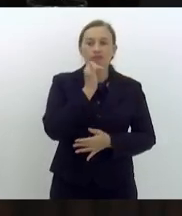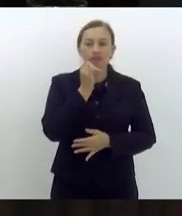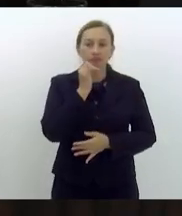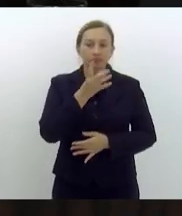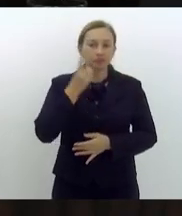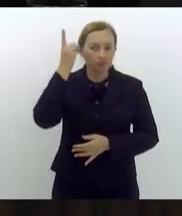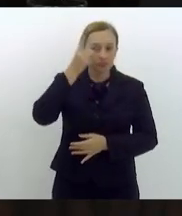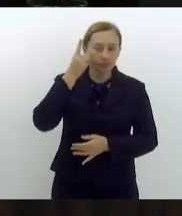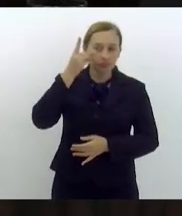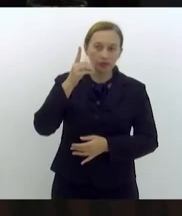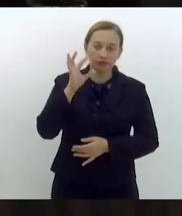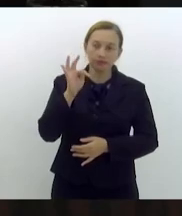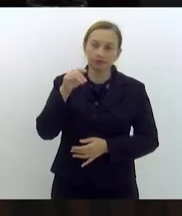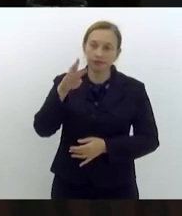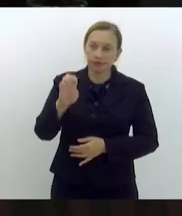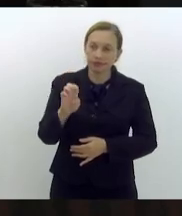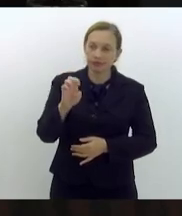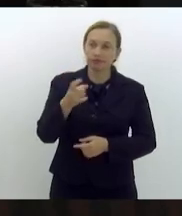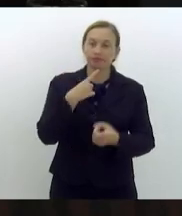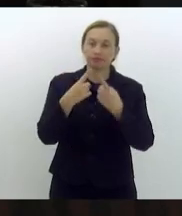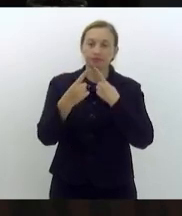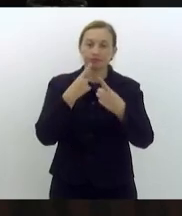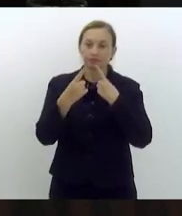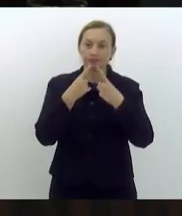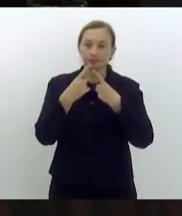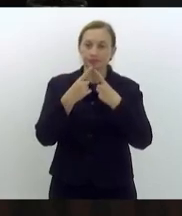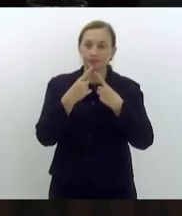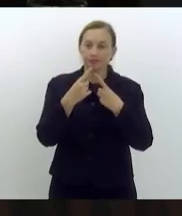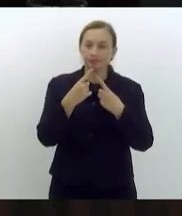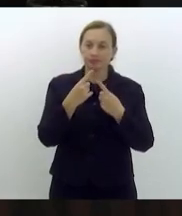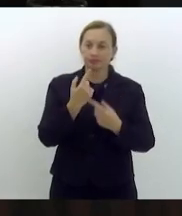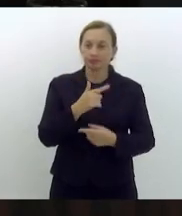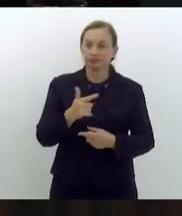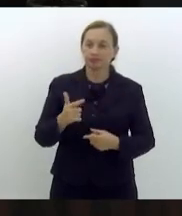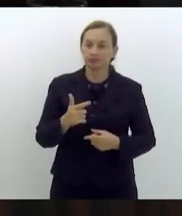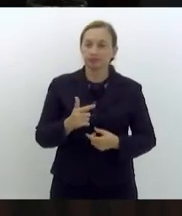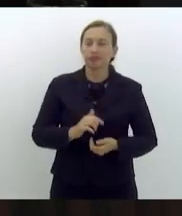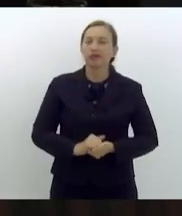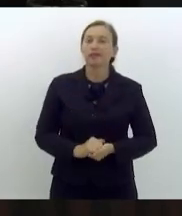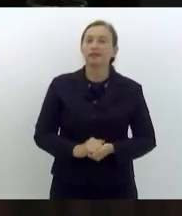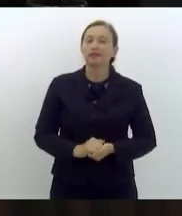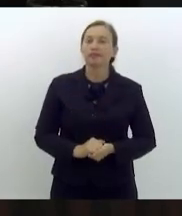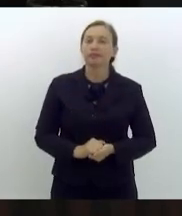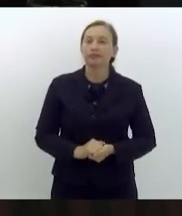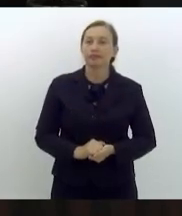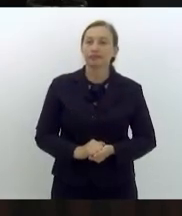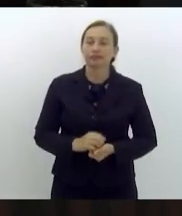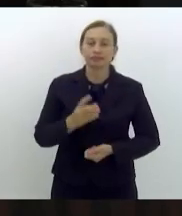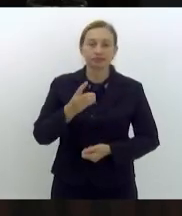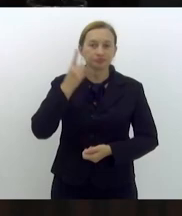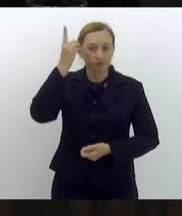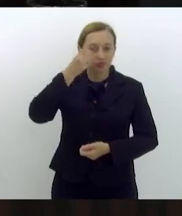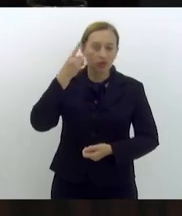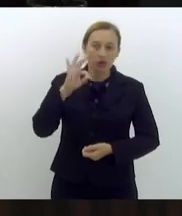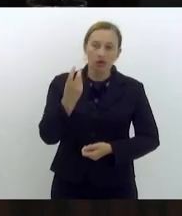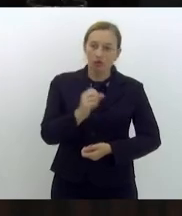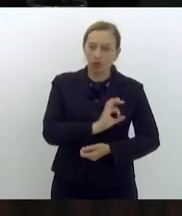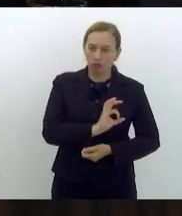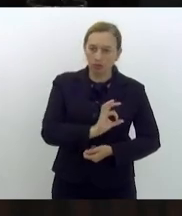deputado Felipe Soares em discussão dona deputada Marta Rocha